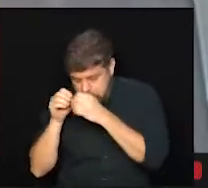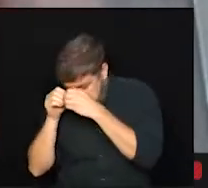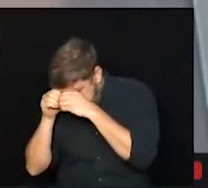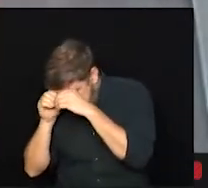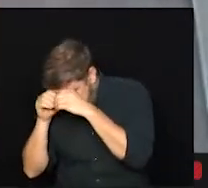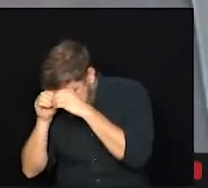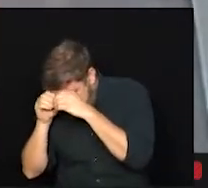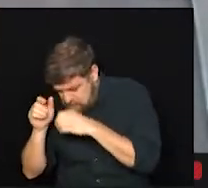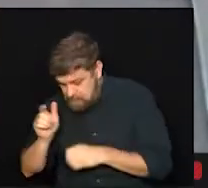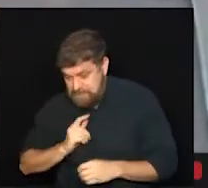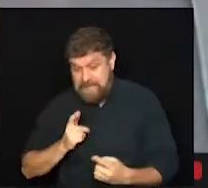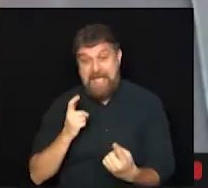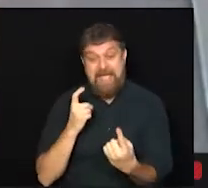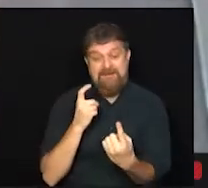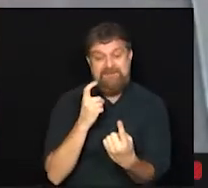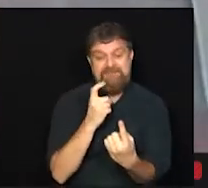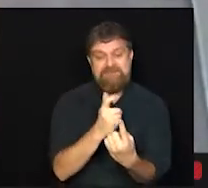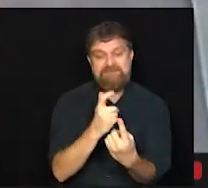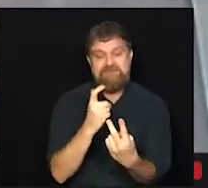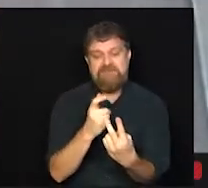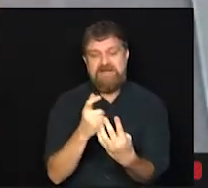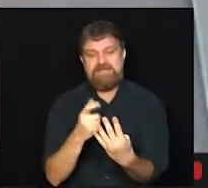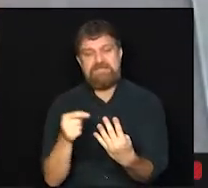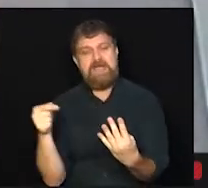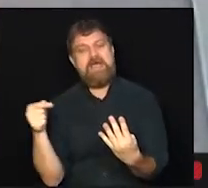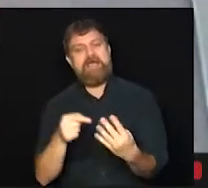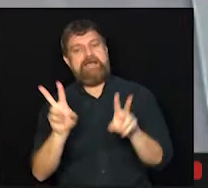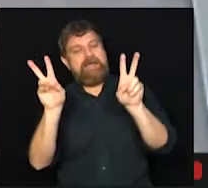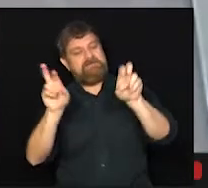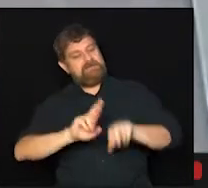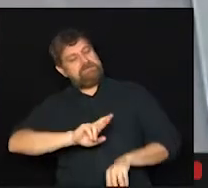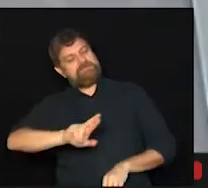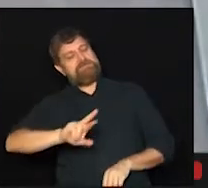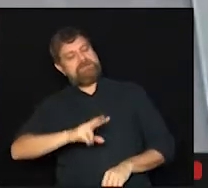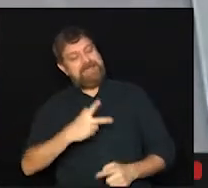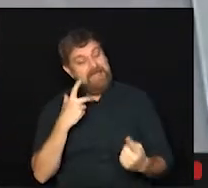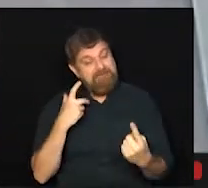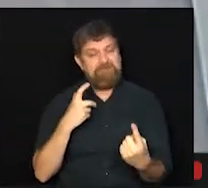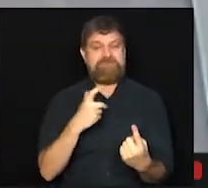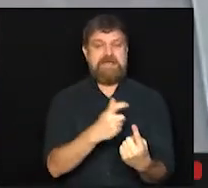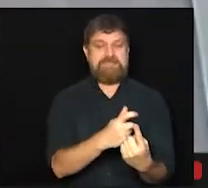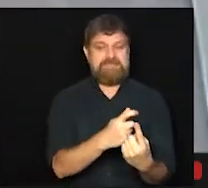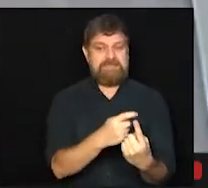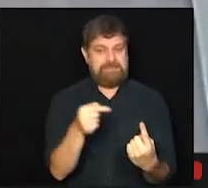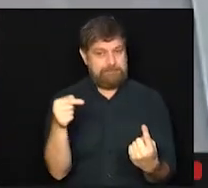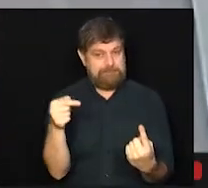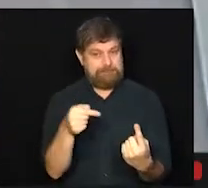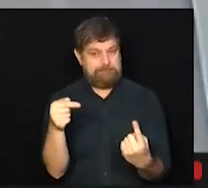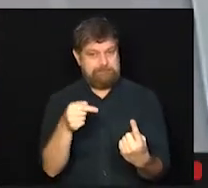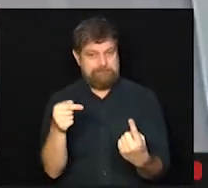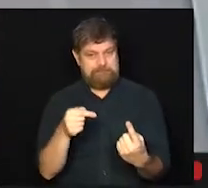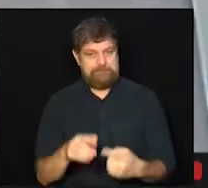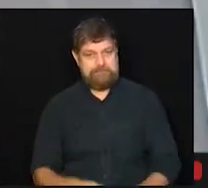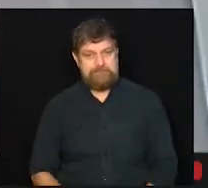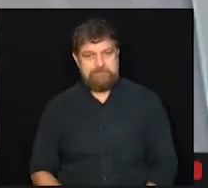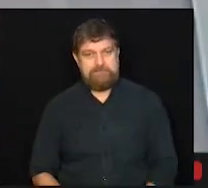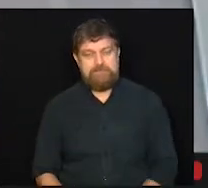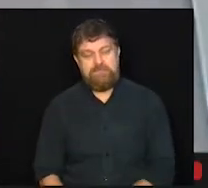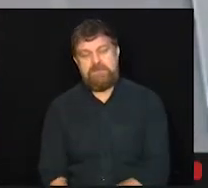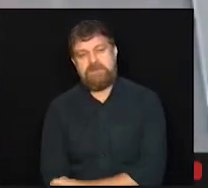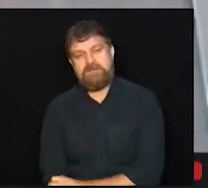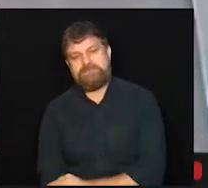é vacinada, e aí acho que vem uma outra questão, é vacinada,